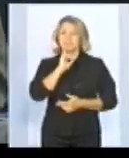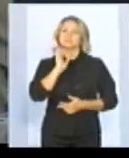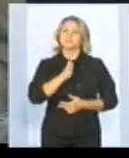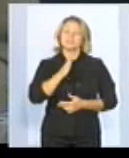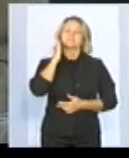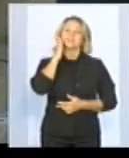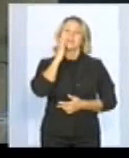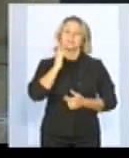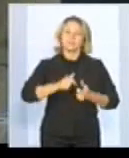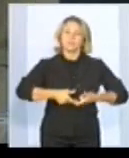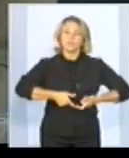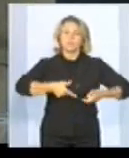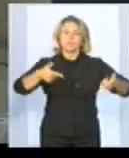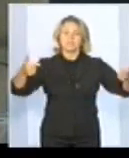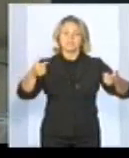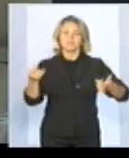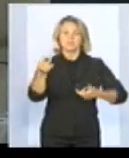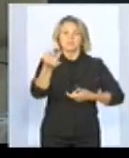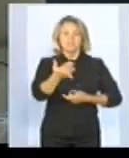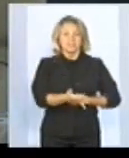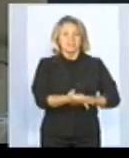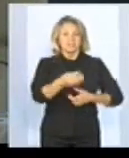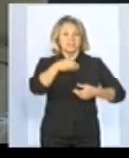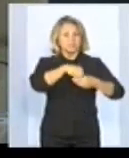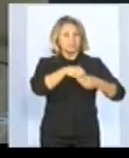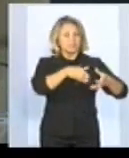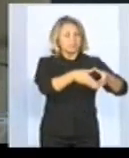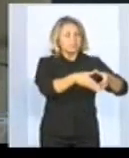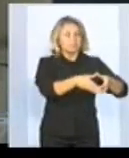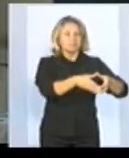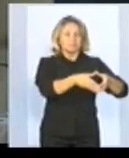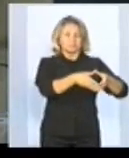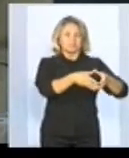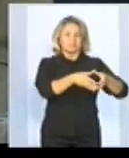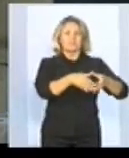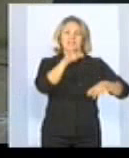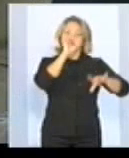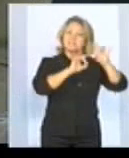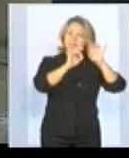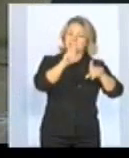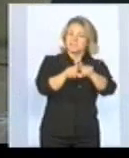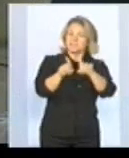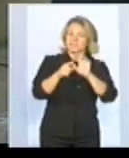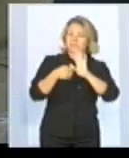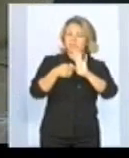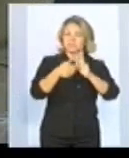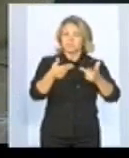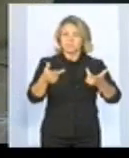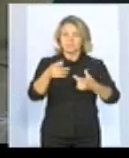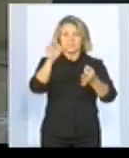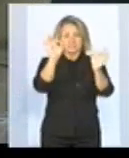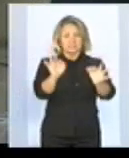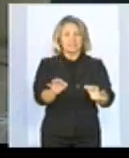né, um aumento, um número de players maior no mercado, especificamente a GVT, acho que é algo bastante sólido para